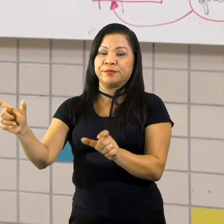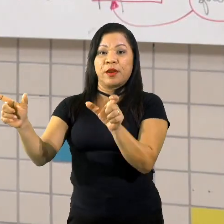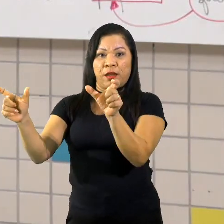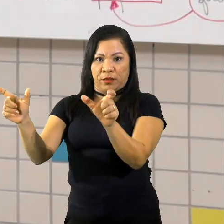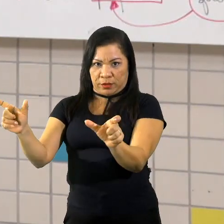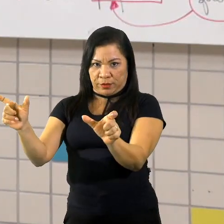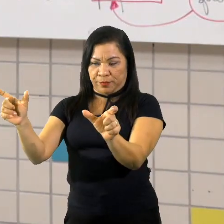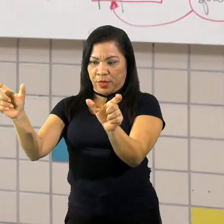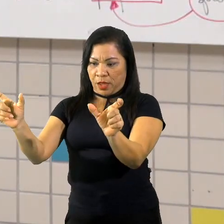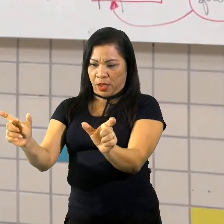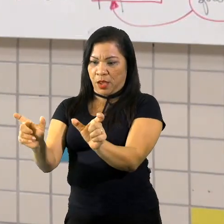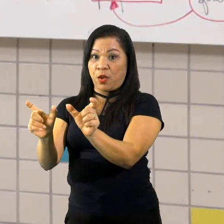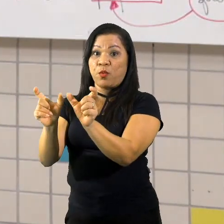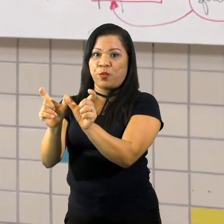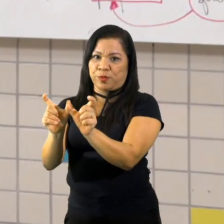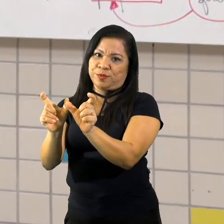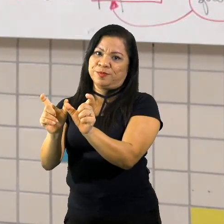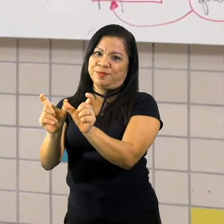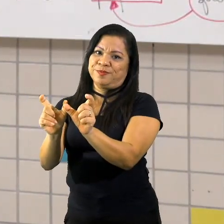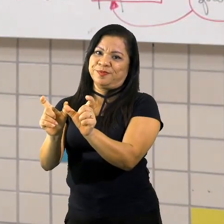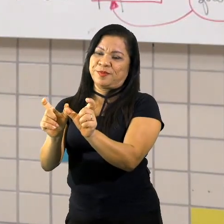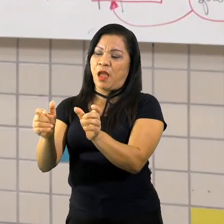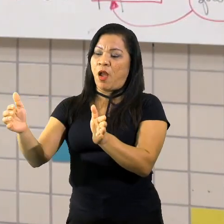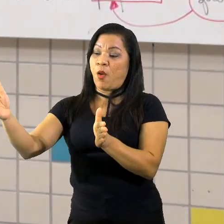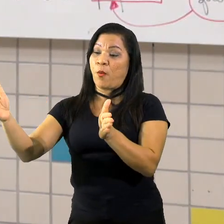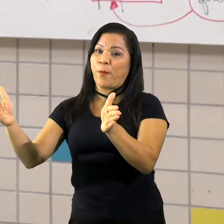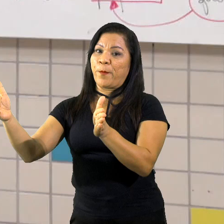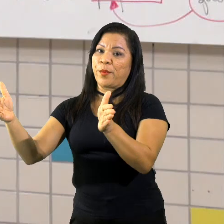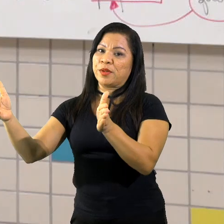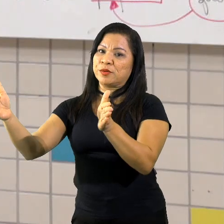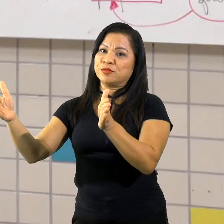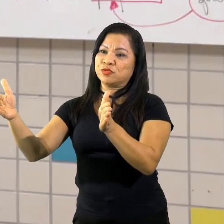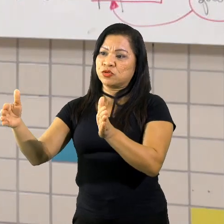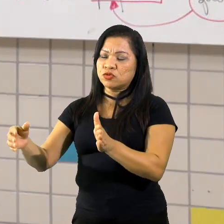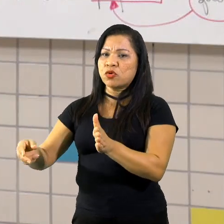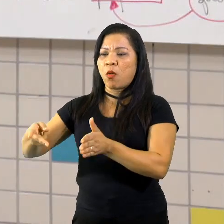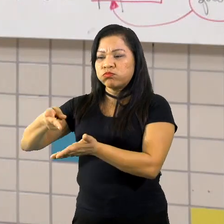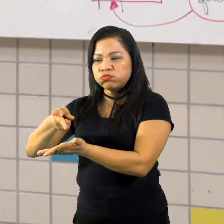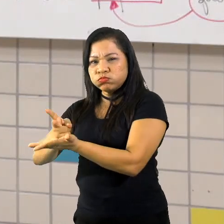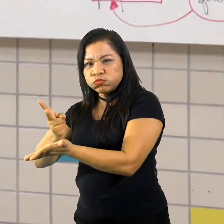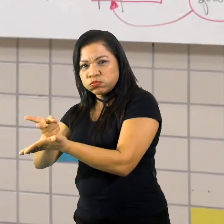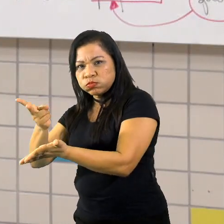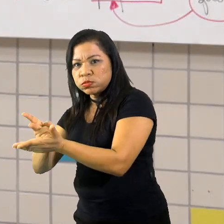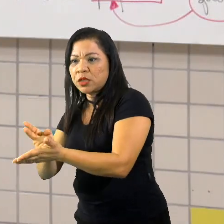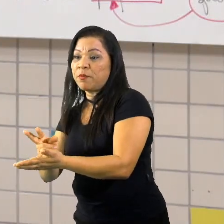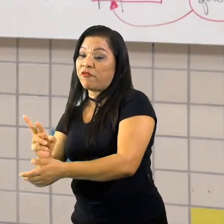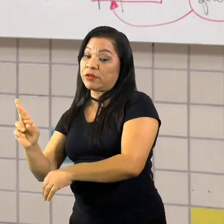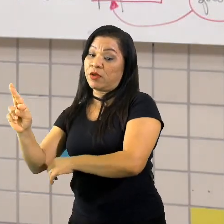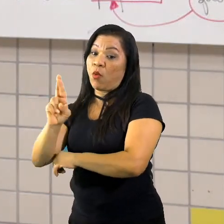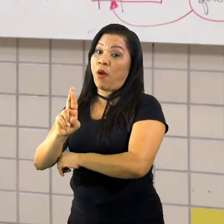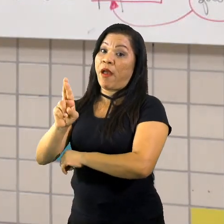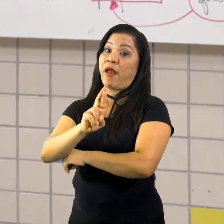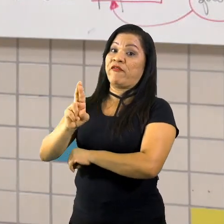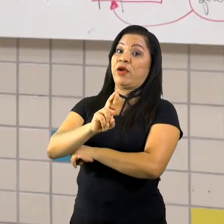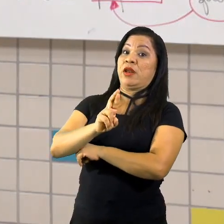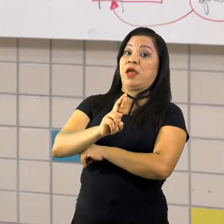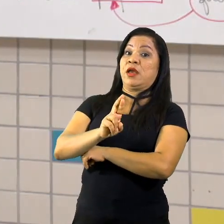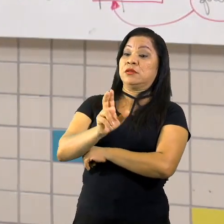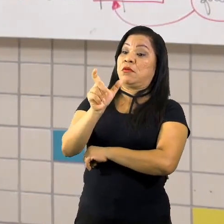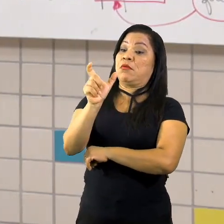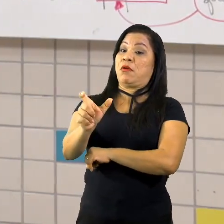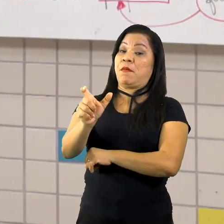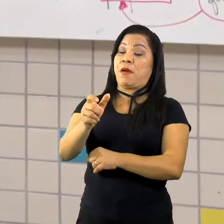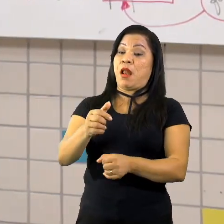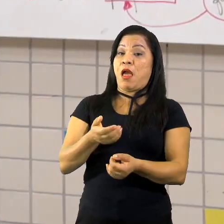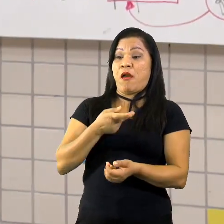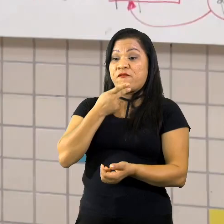em um período só e sempre fazendo referência a algo que é dito antes. Vamos